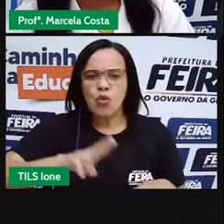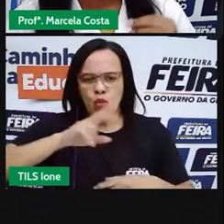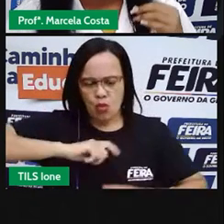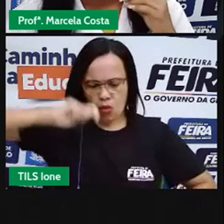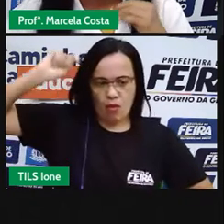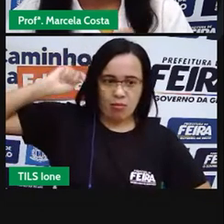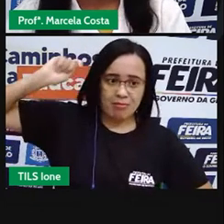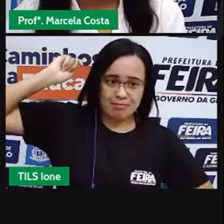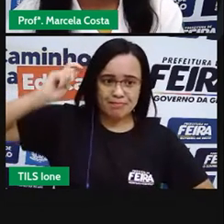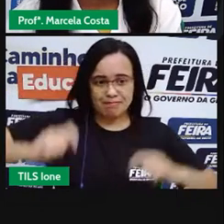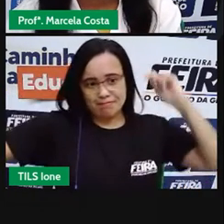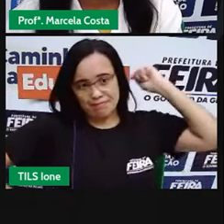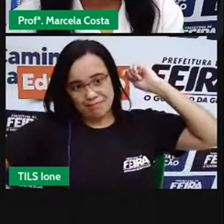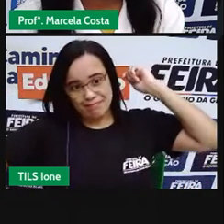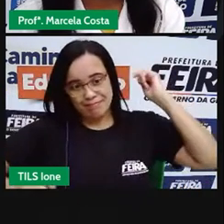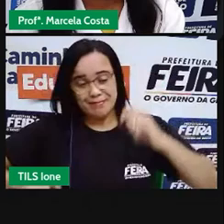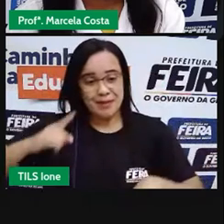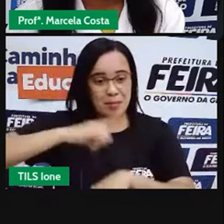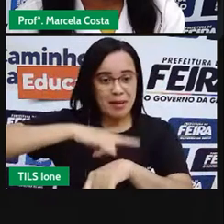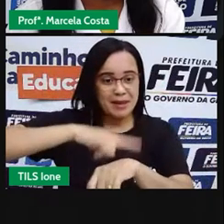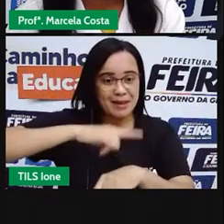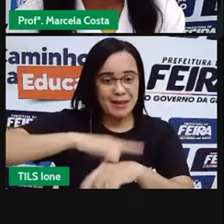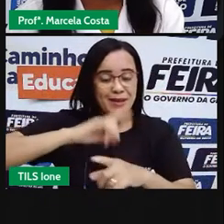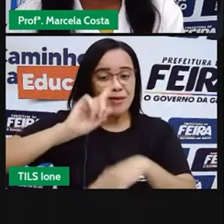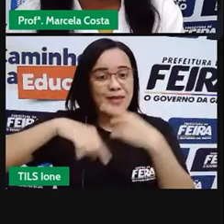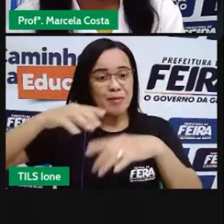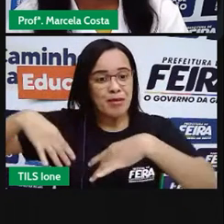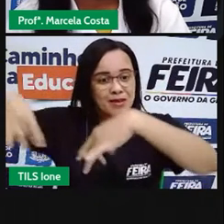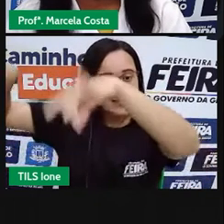molhado deixa eu